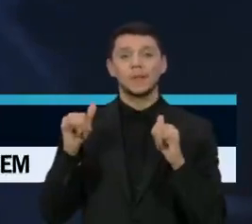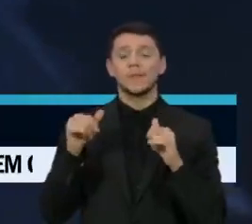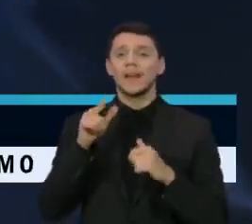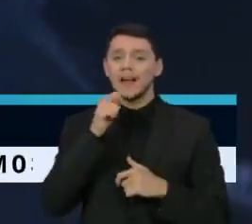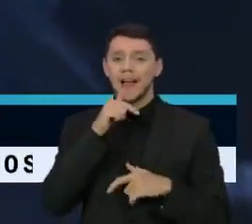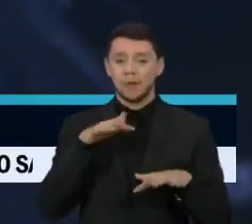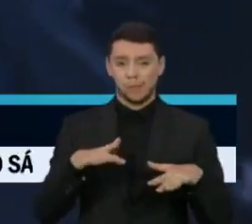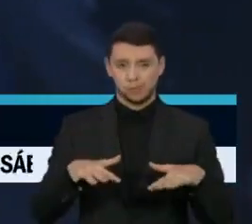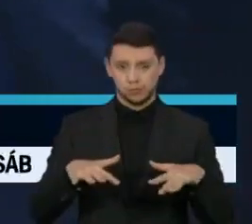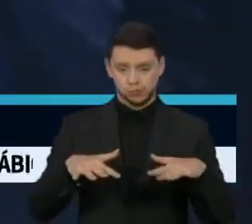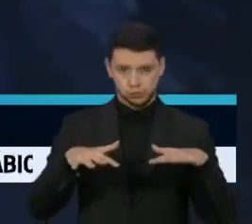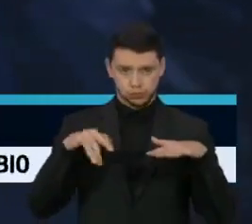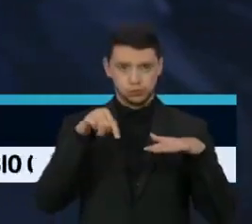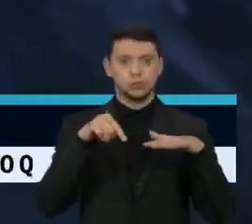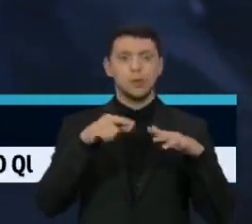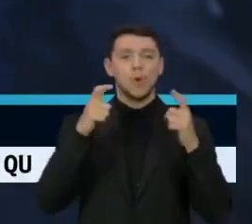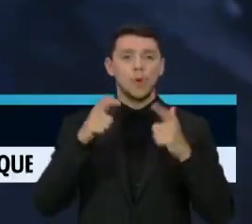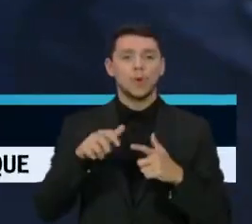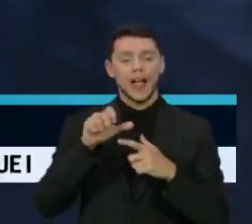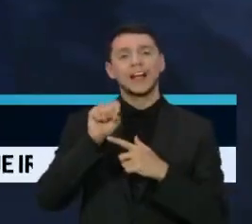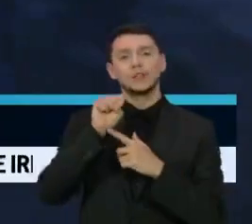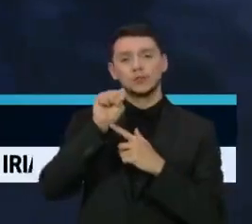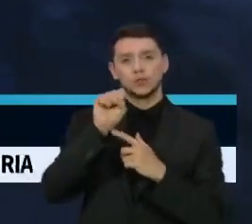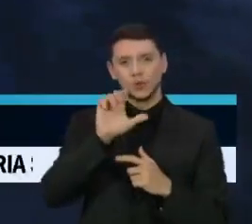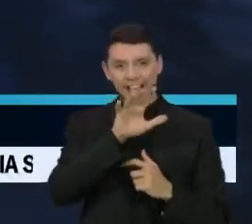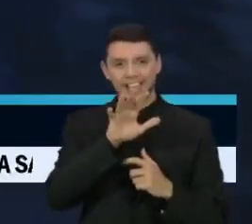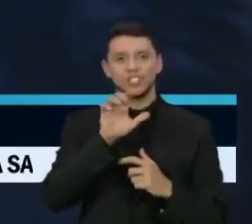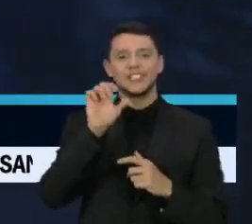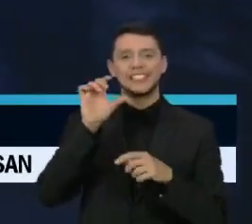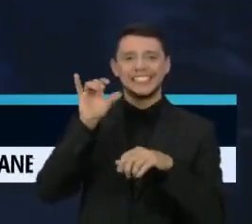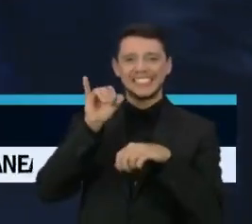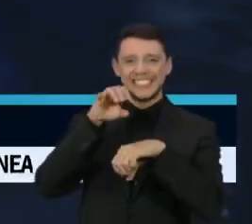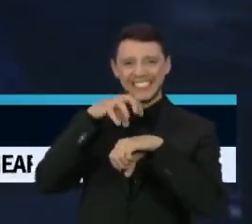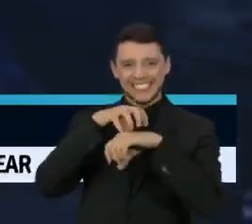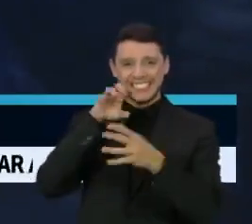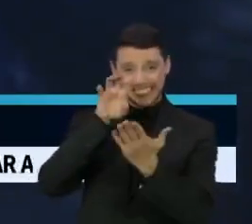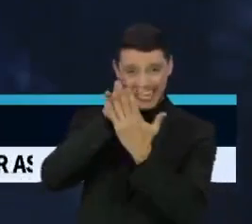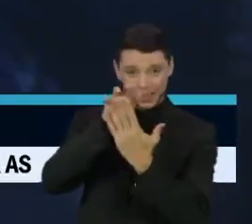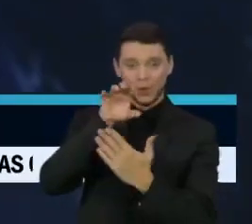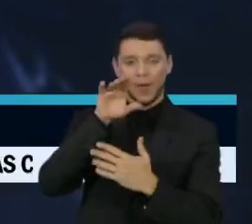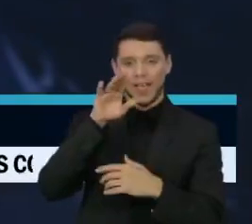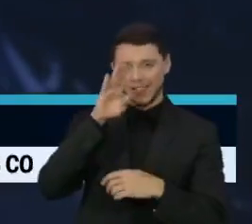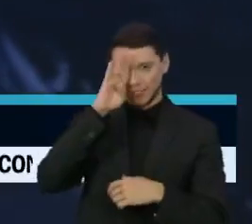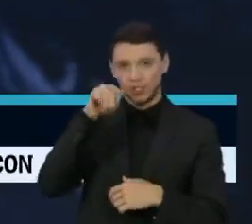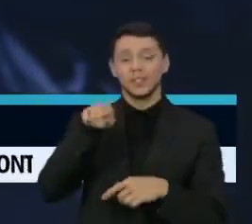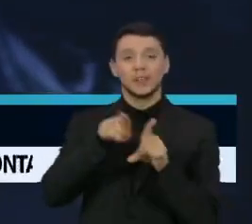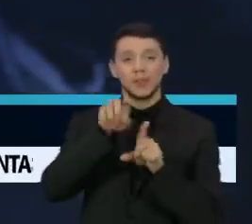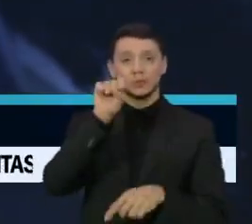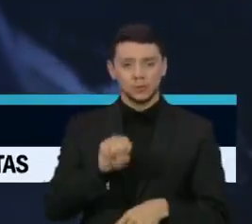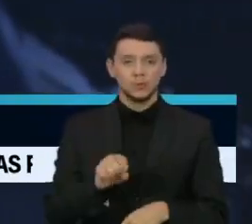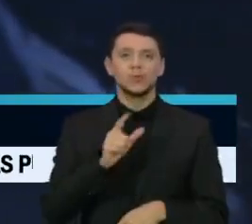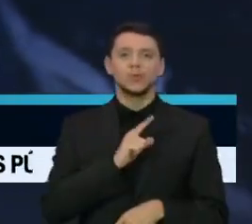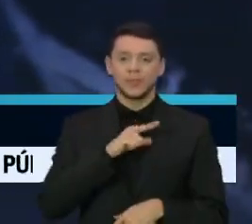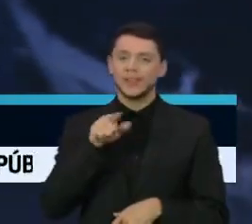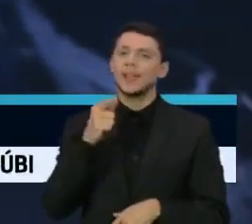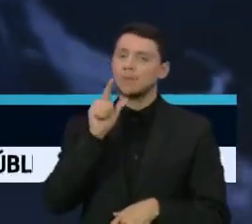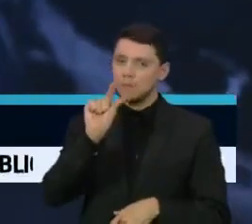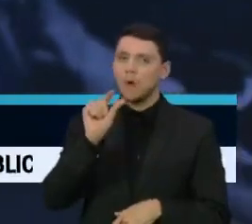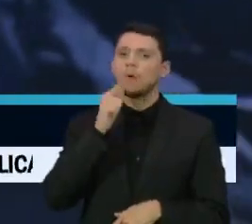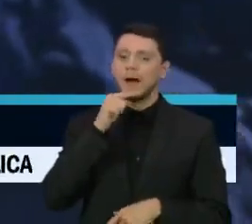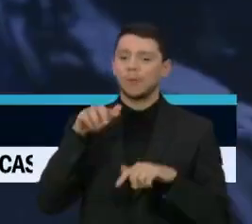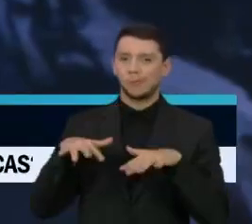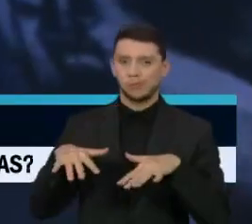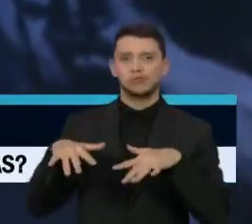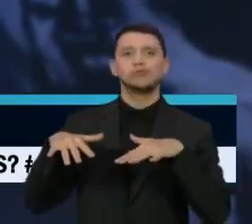relatórios do subsistema do Sudeste centro-oeste e do sul e do armazenamento do Sistema interligado Nacional melhoraram